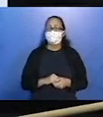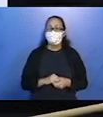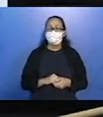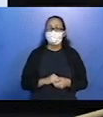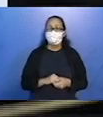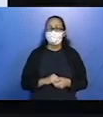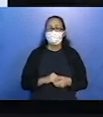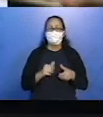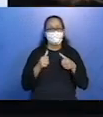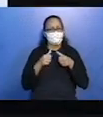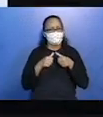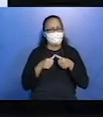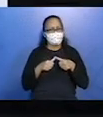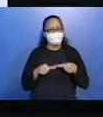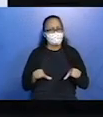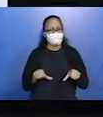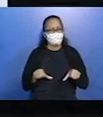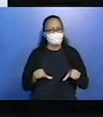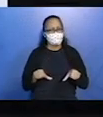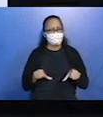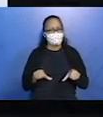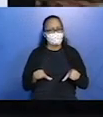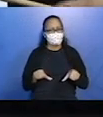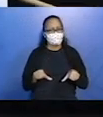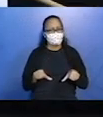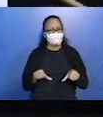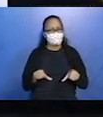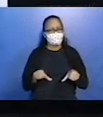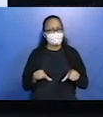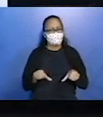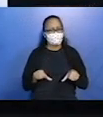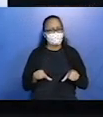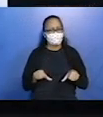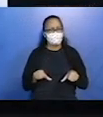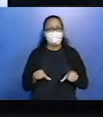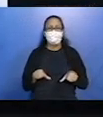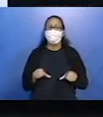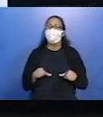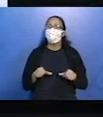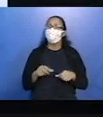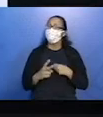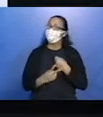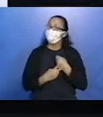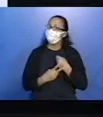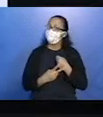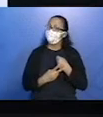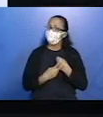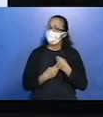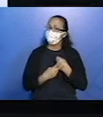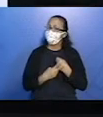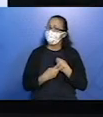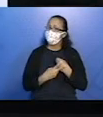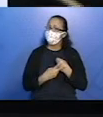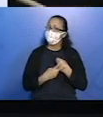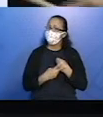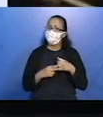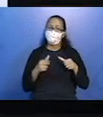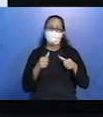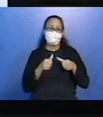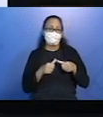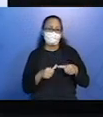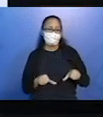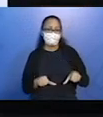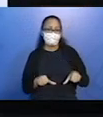Opa, ficar não é, professora, um verbo de ação? Não, ele indica estado, né?